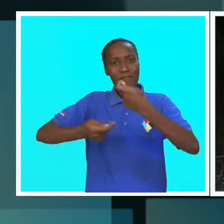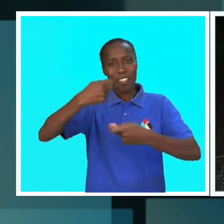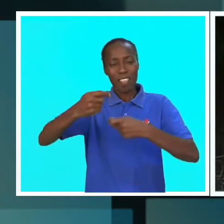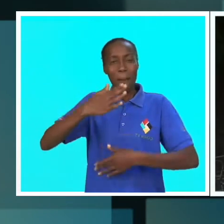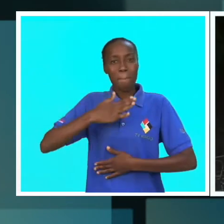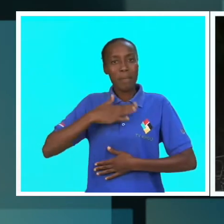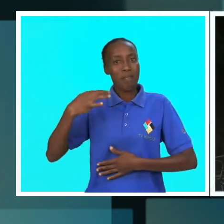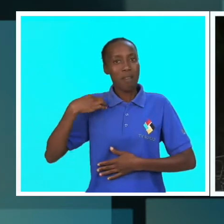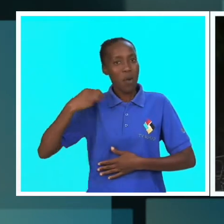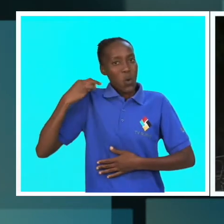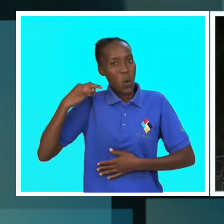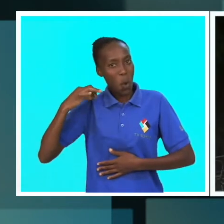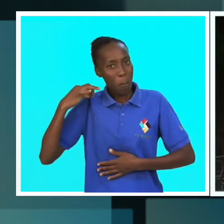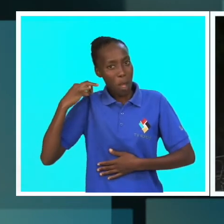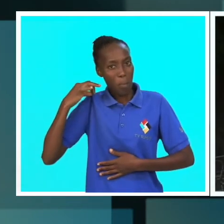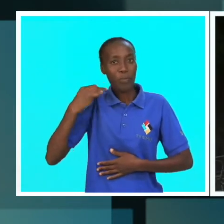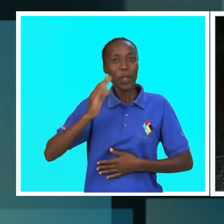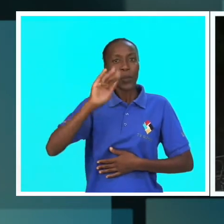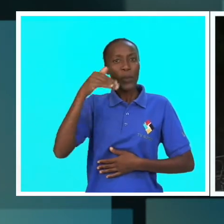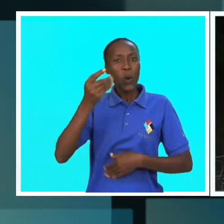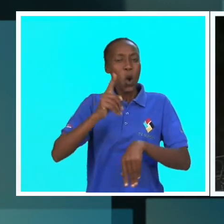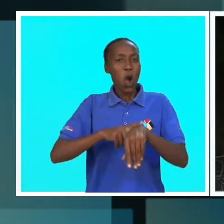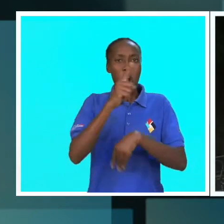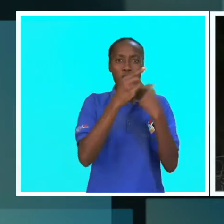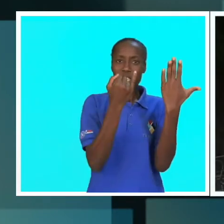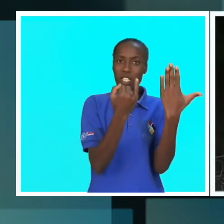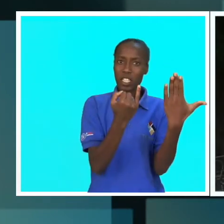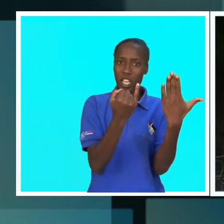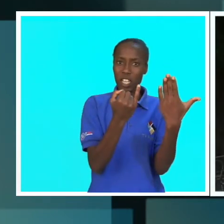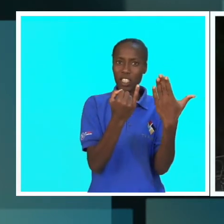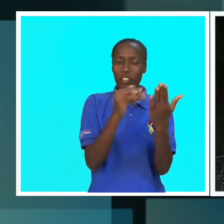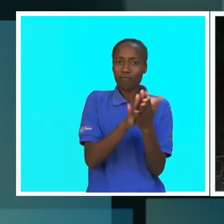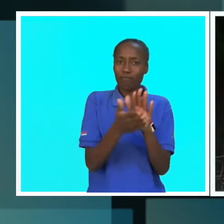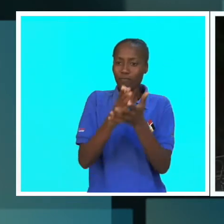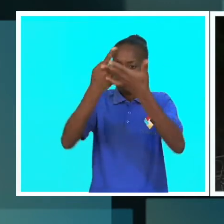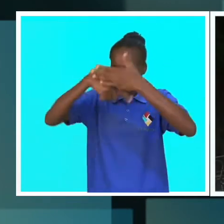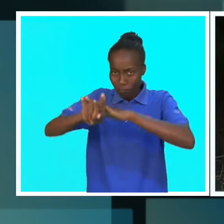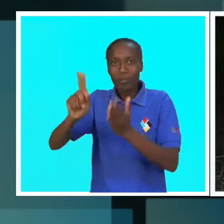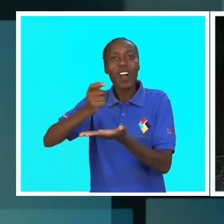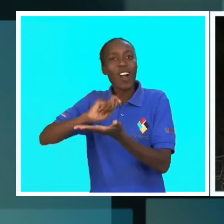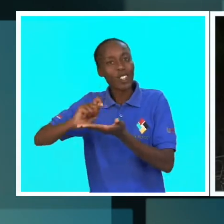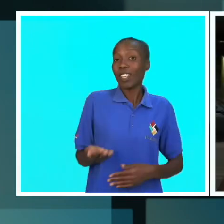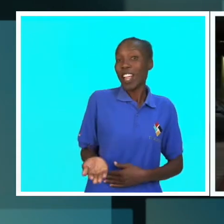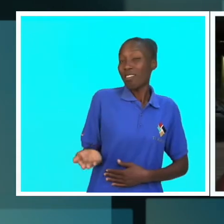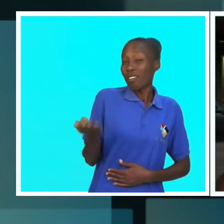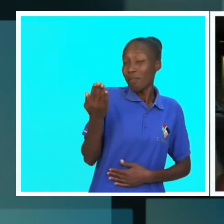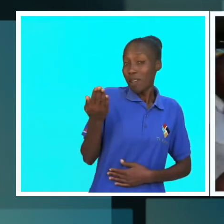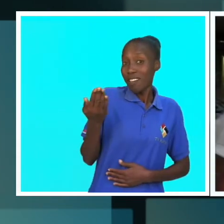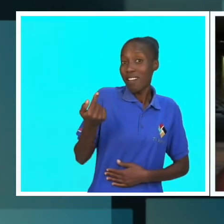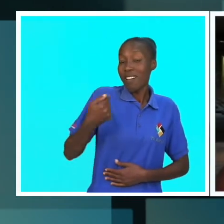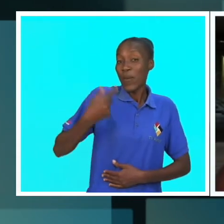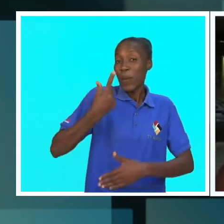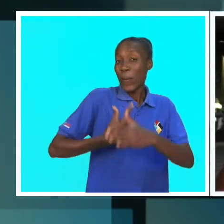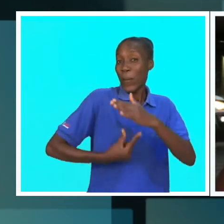a vender minha roupa. Depois, quando dão malta 16, me preparo e vou à escola. De manhã,